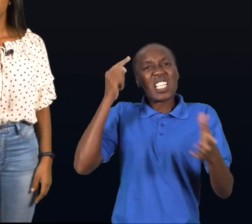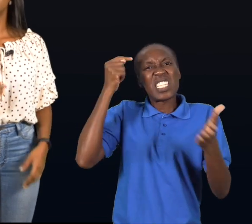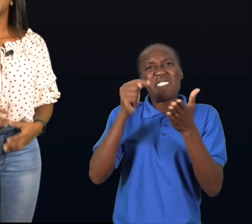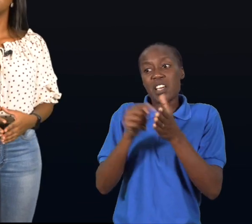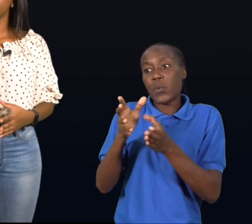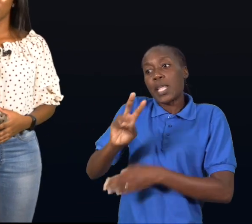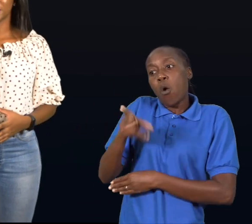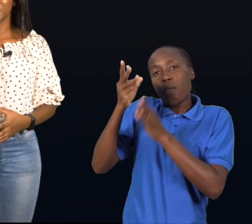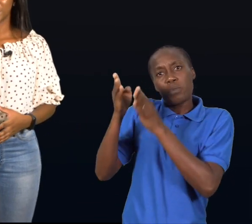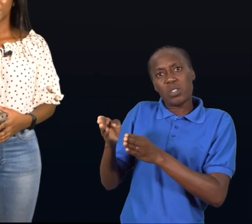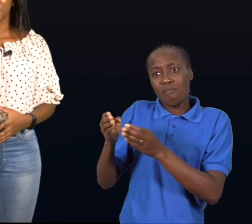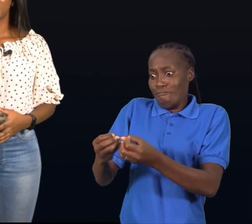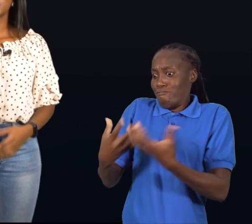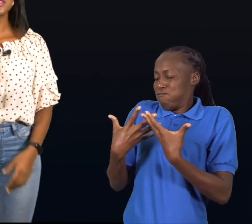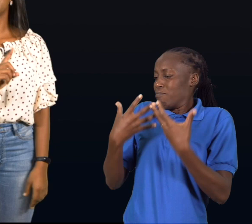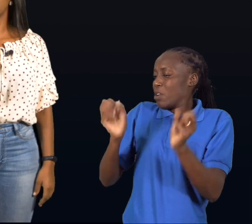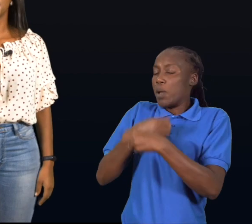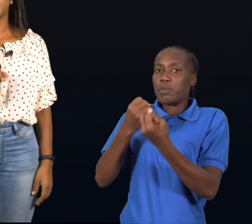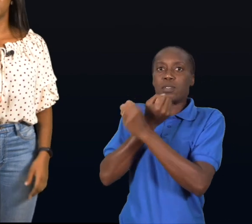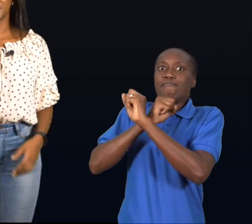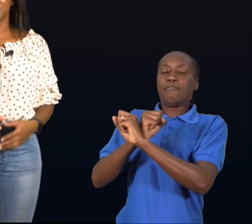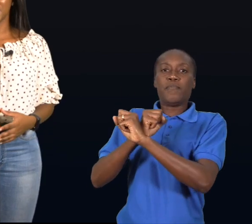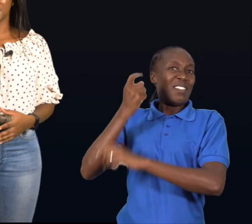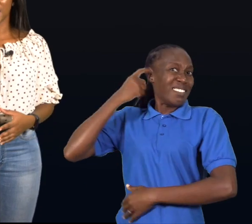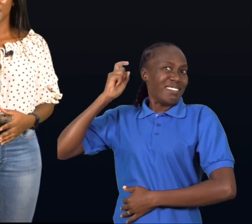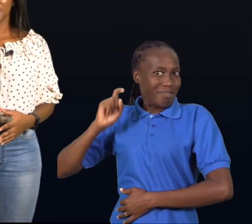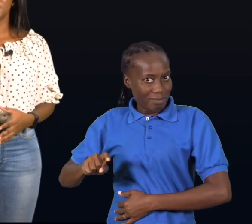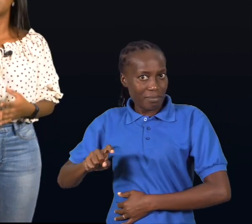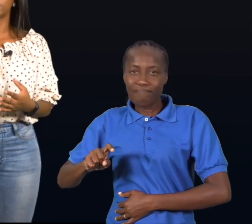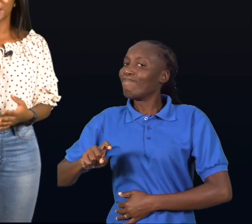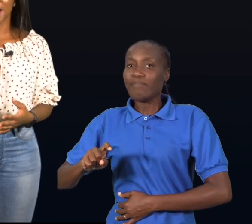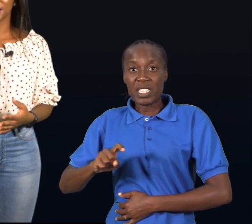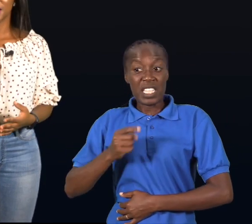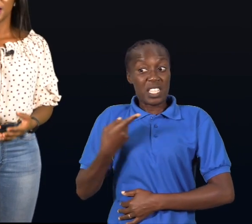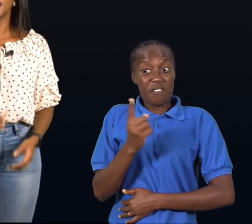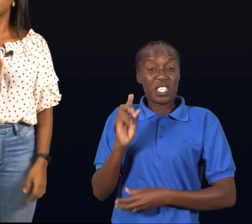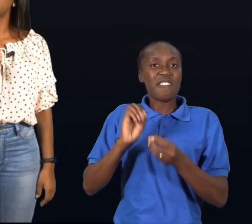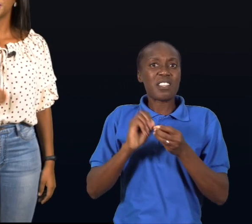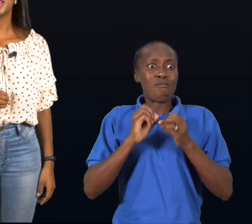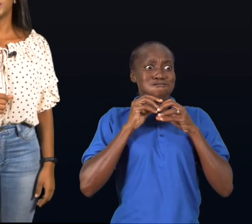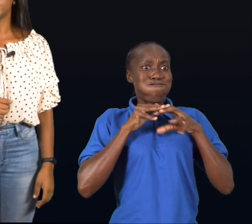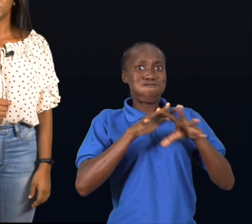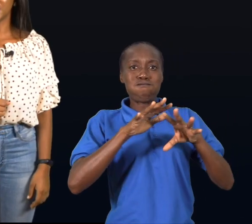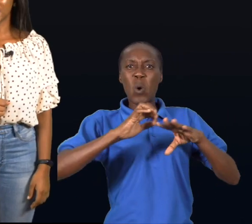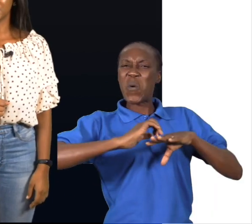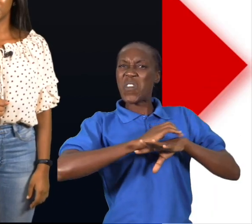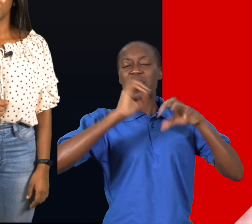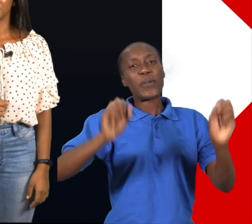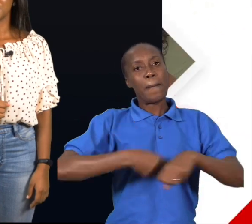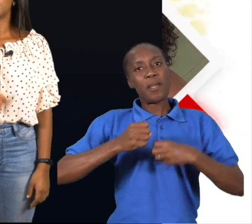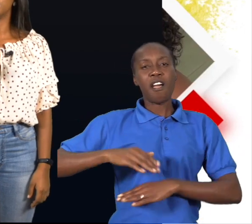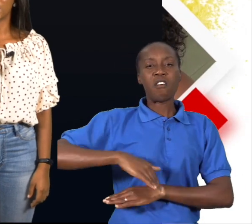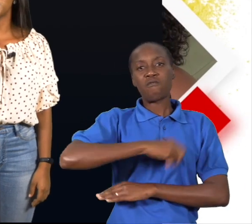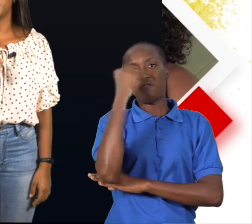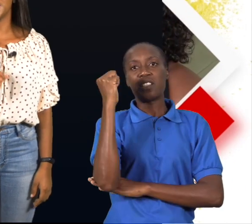é cuidar do próximo. Não se infete por negligência. E se o fizer, não permita que o vírus se alastre.